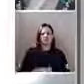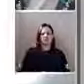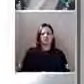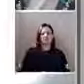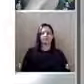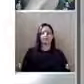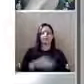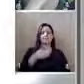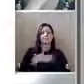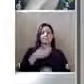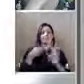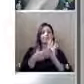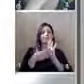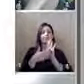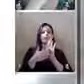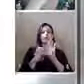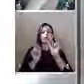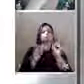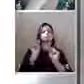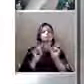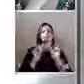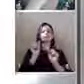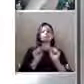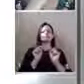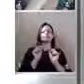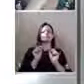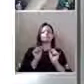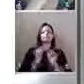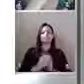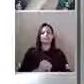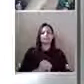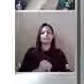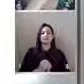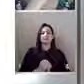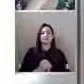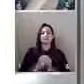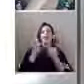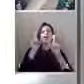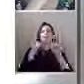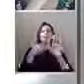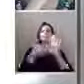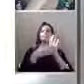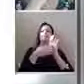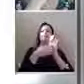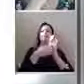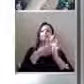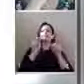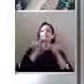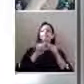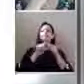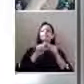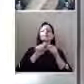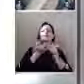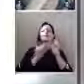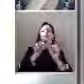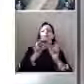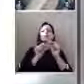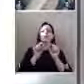A minha proposta, ela é a de propor a elaboração de um